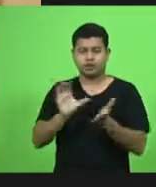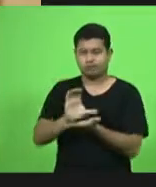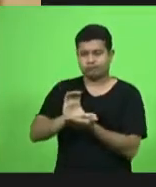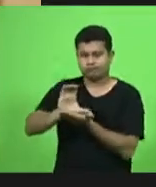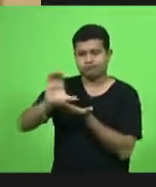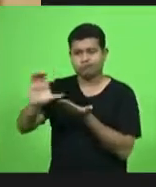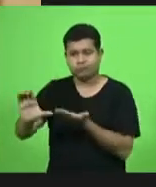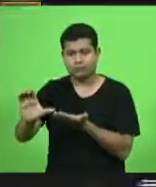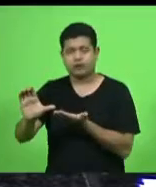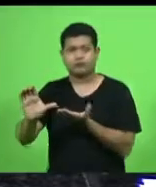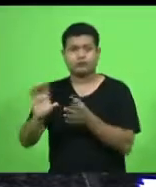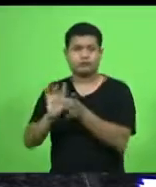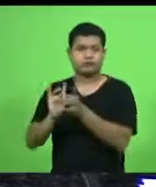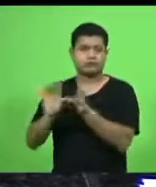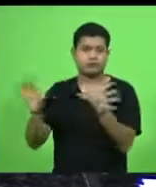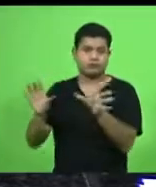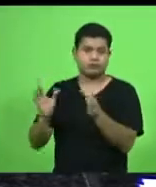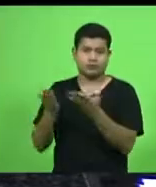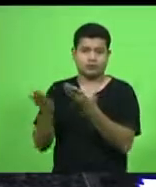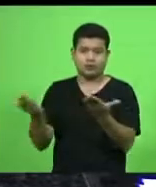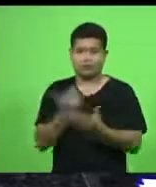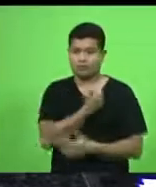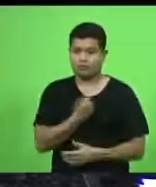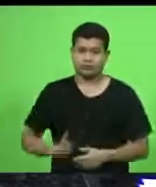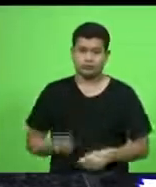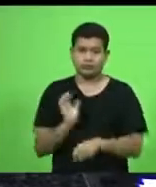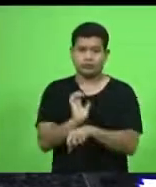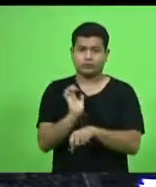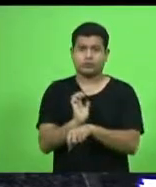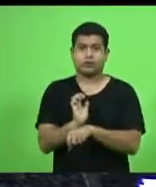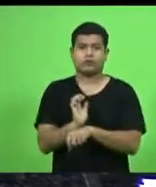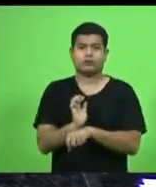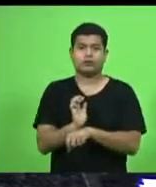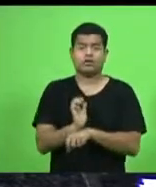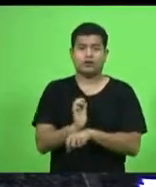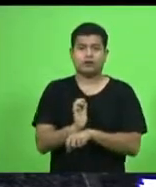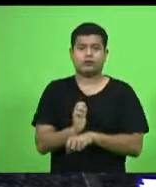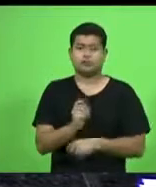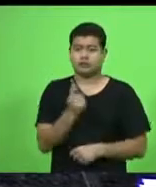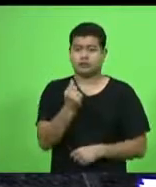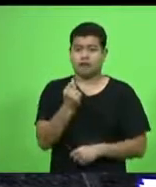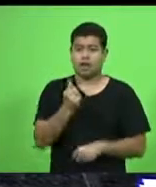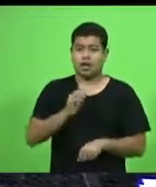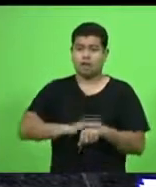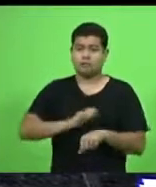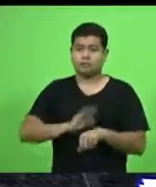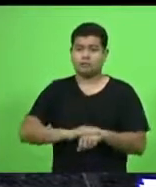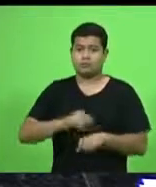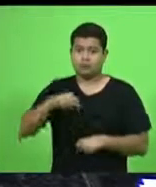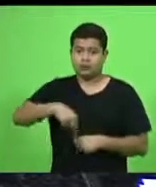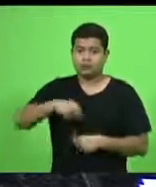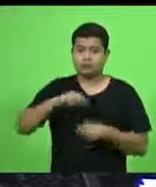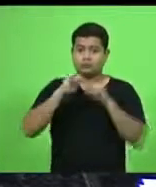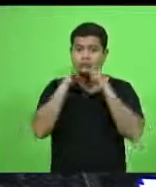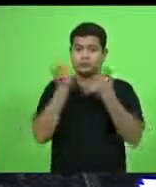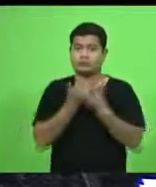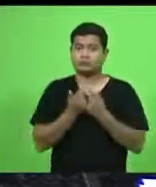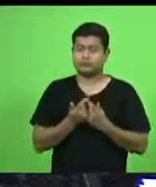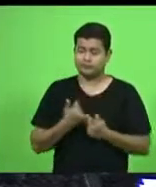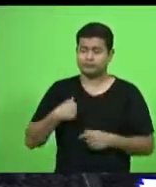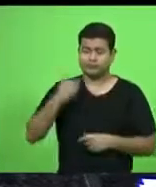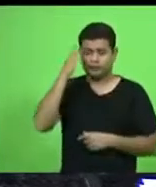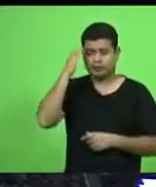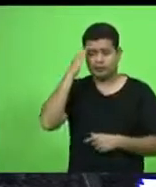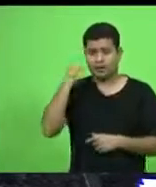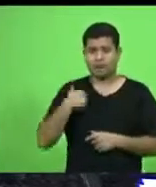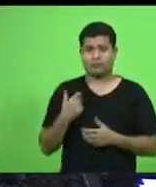à disposição do governo do Estado, recursos da Assembleia. Parte, a gente sabe, foi roubado pela